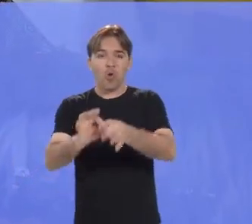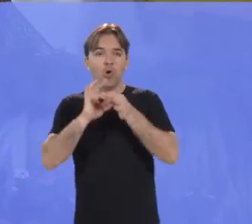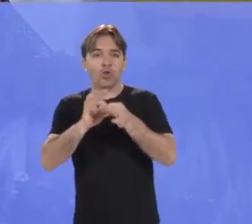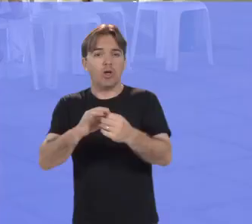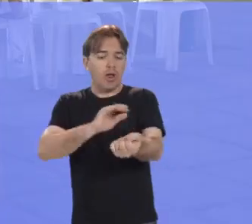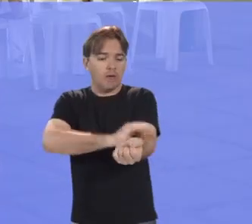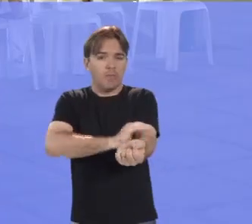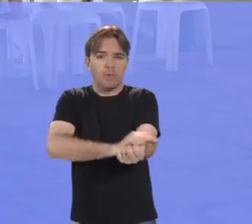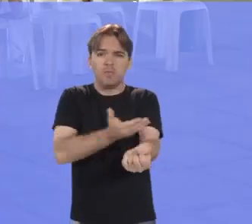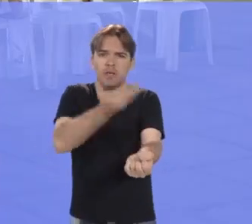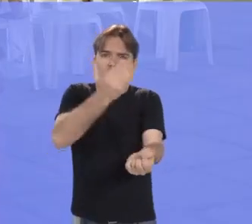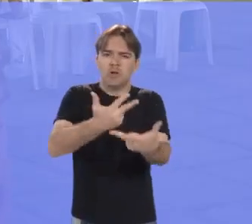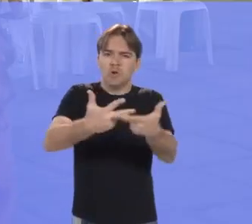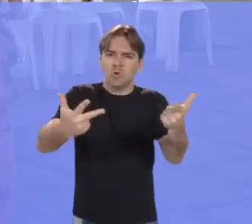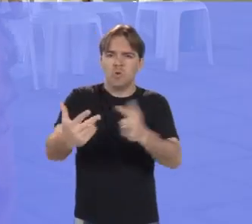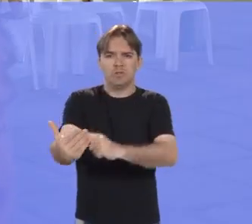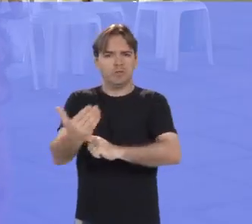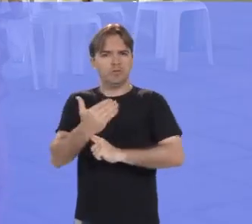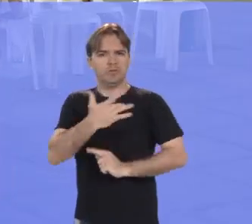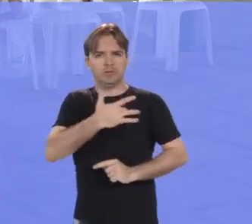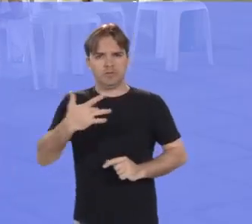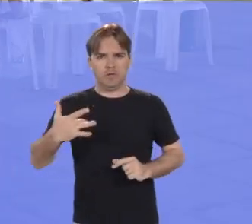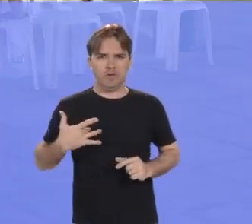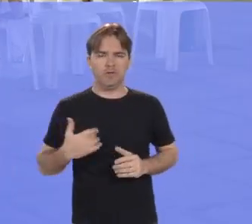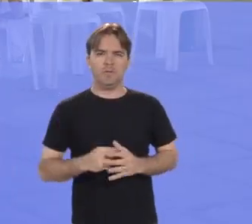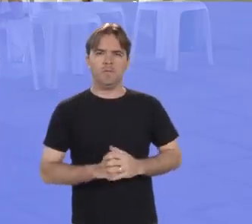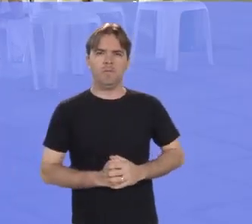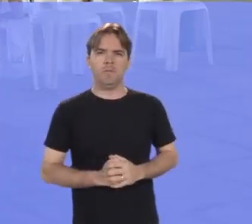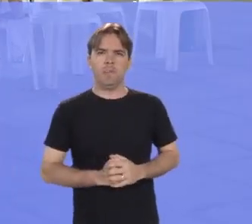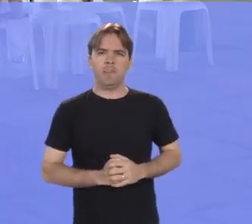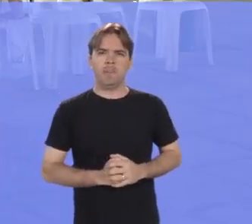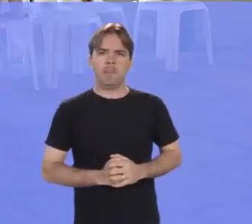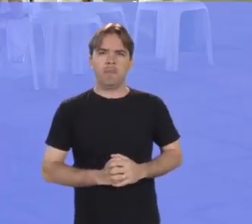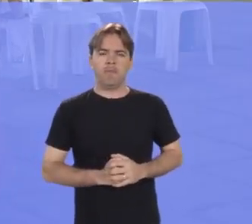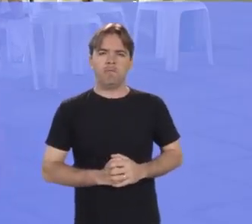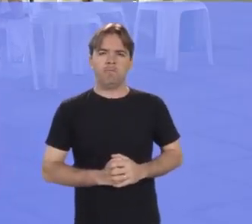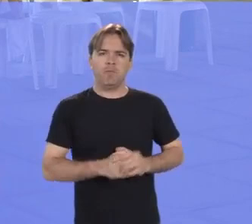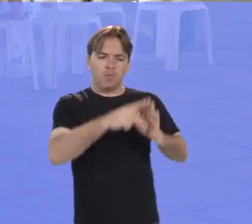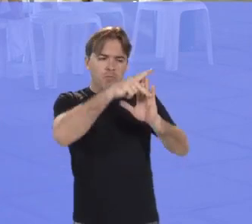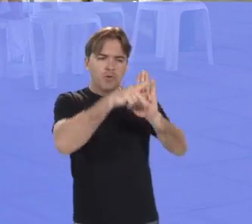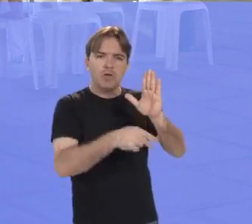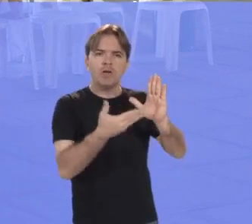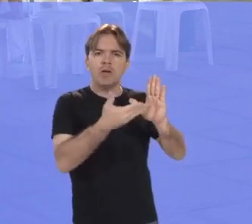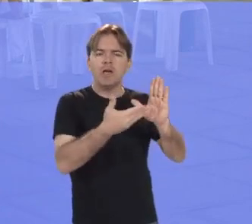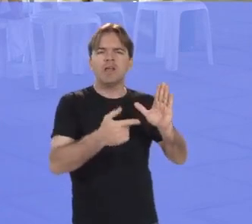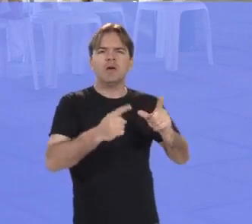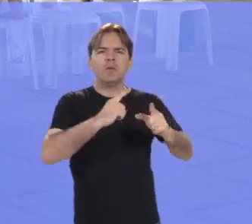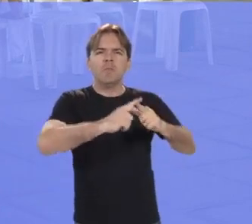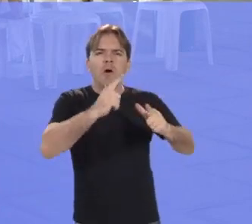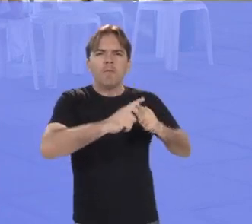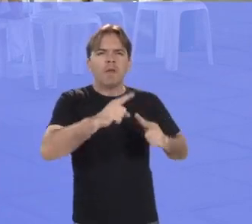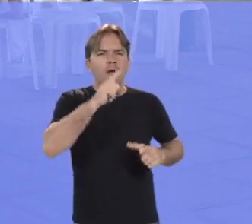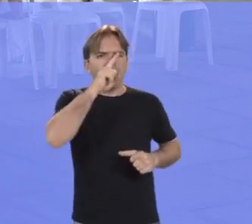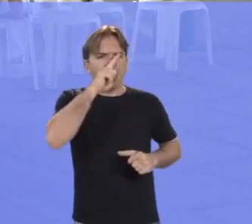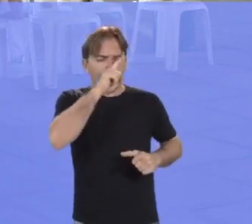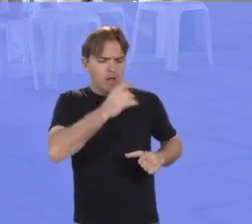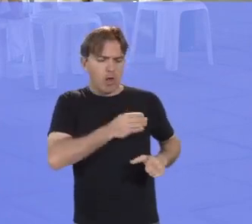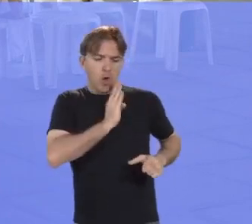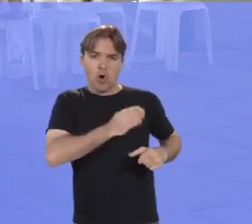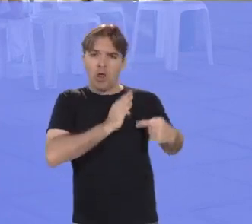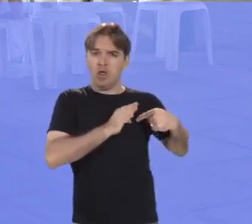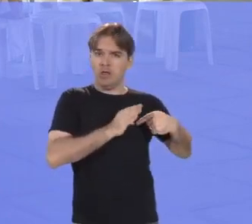a sua saúde. Meu principal trabalho foi sobre o risco cardiovascular nos indígenas, como predizer o